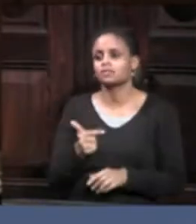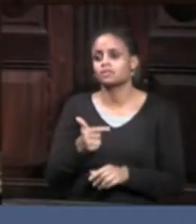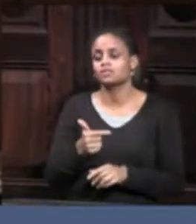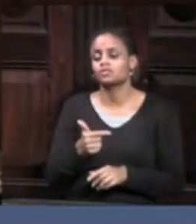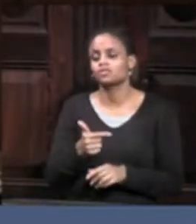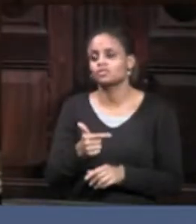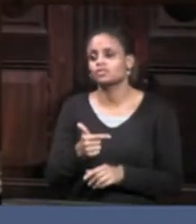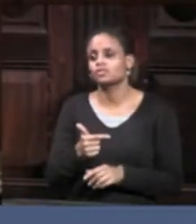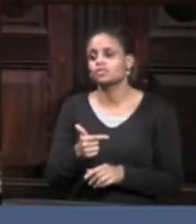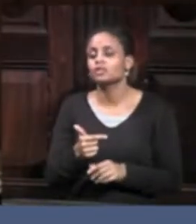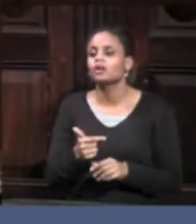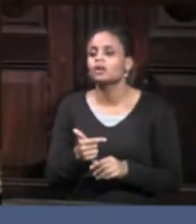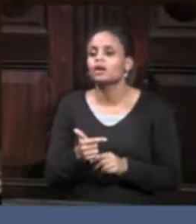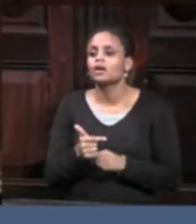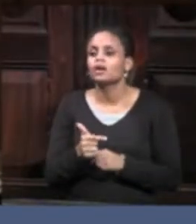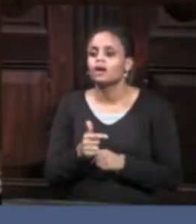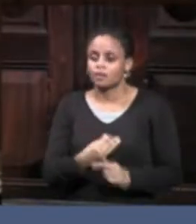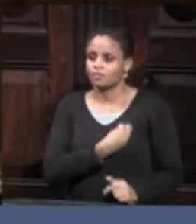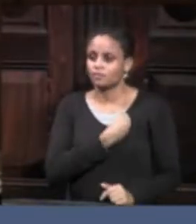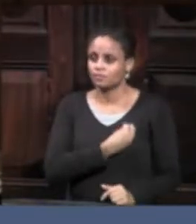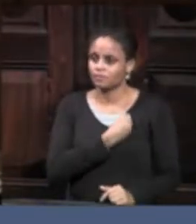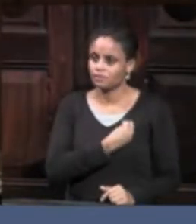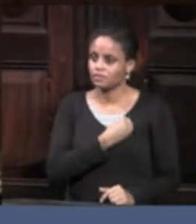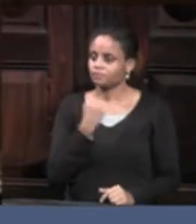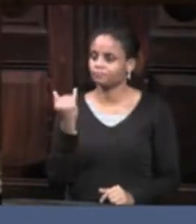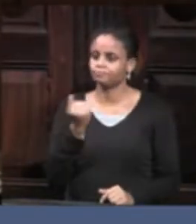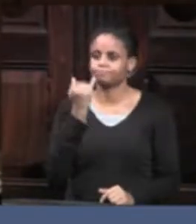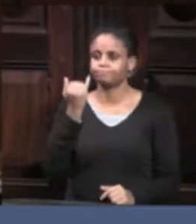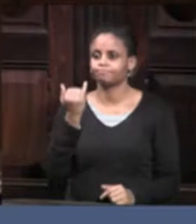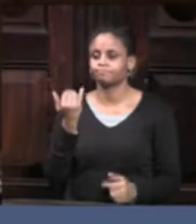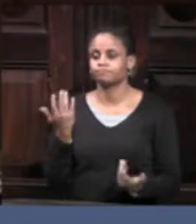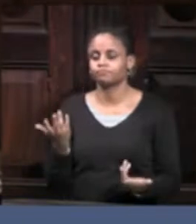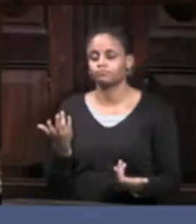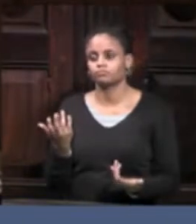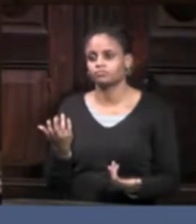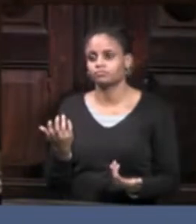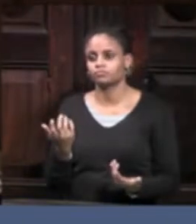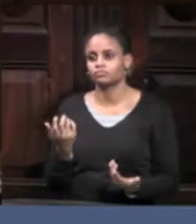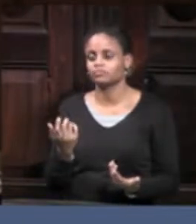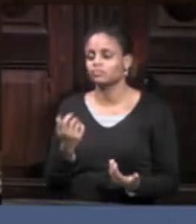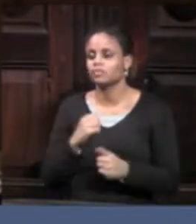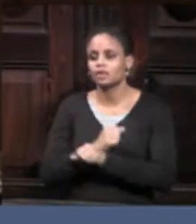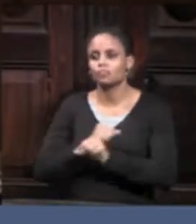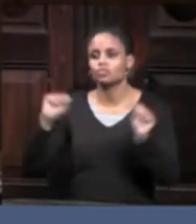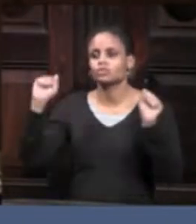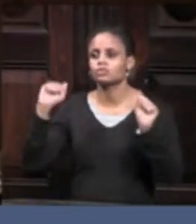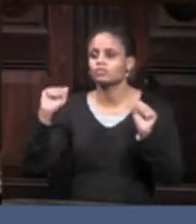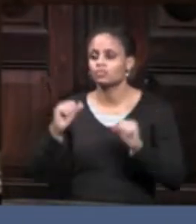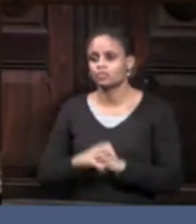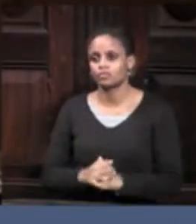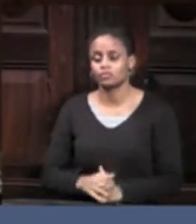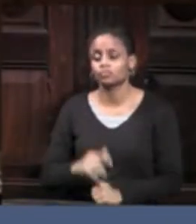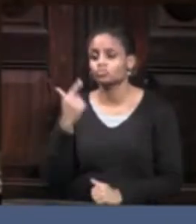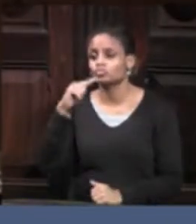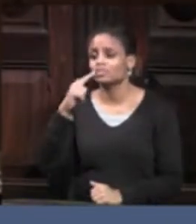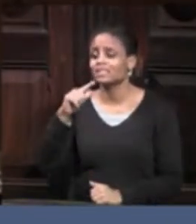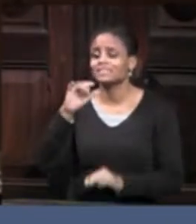Não há nenhum preceito constitucional que está acima do valor da vida.